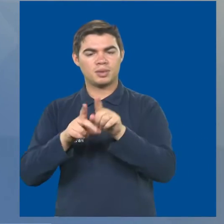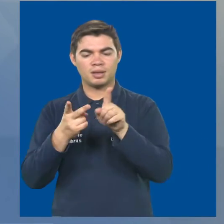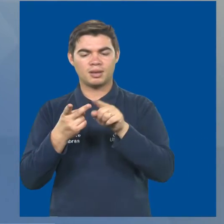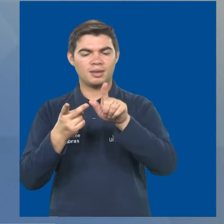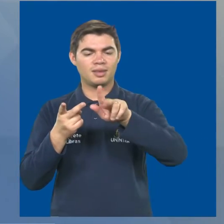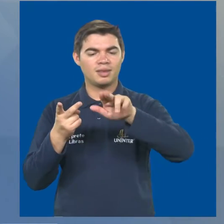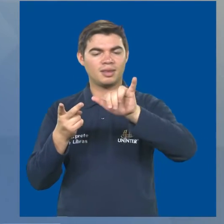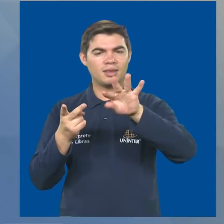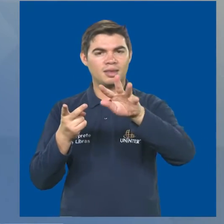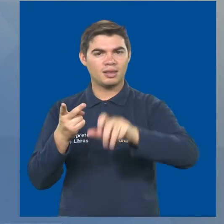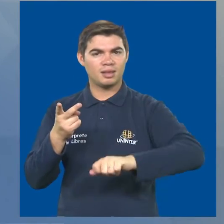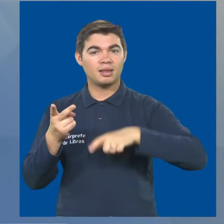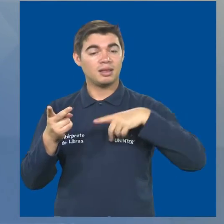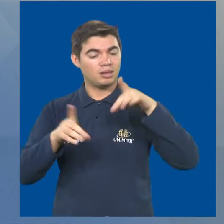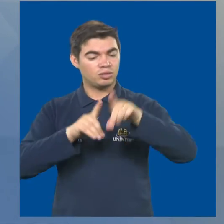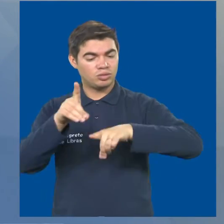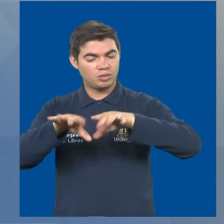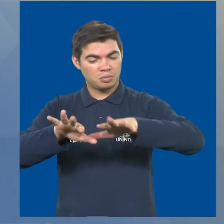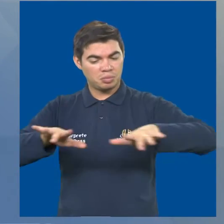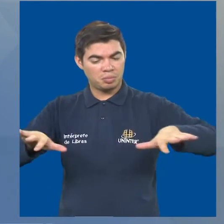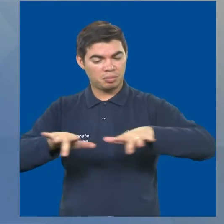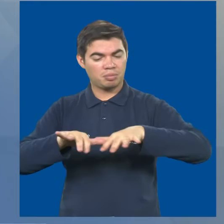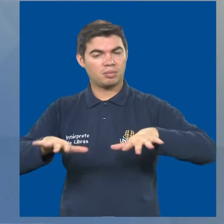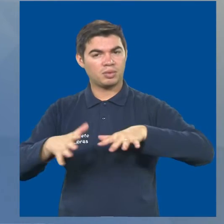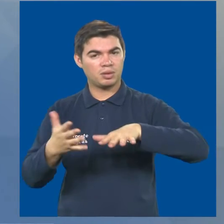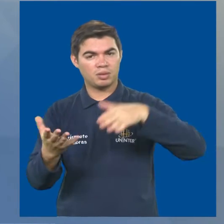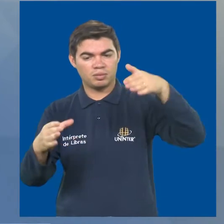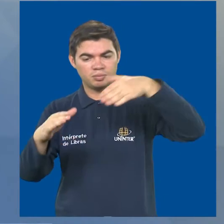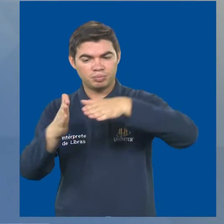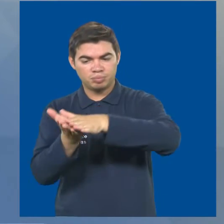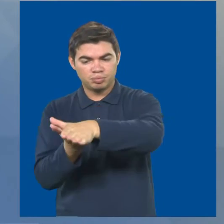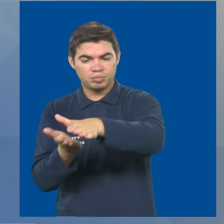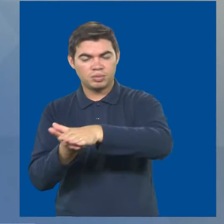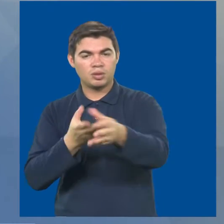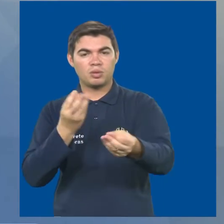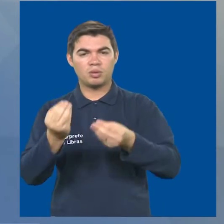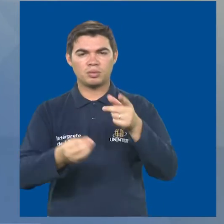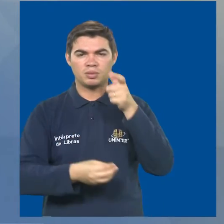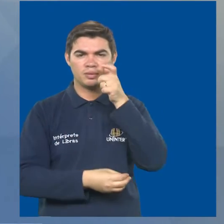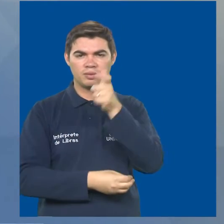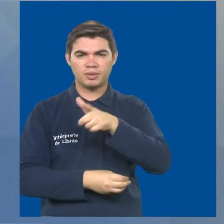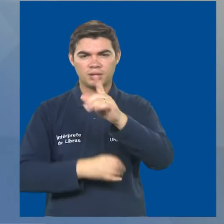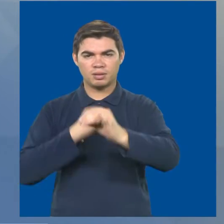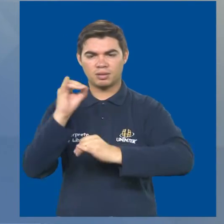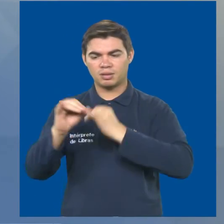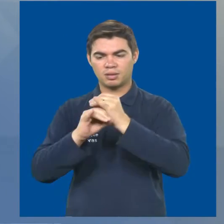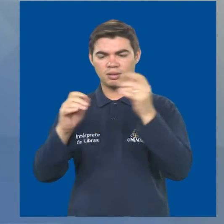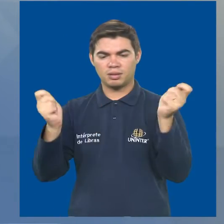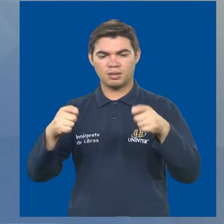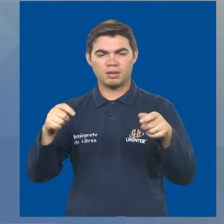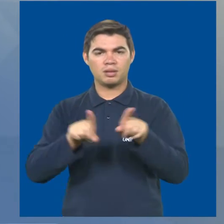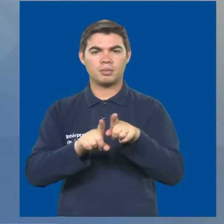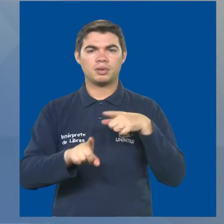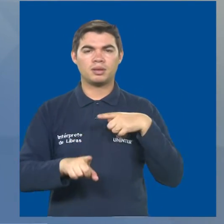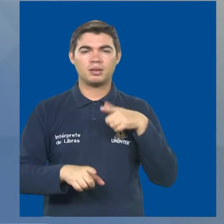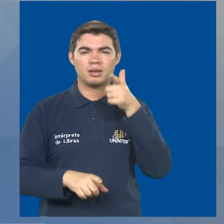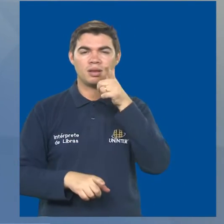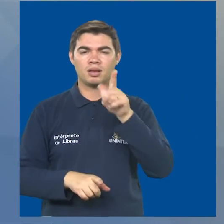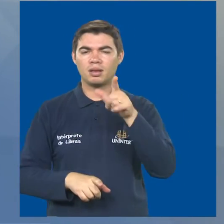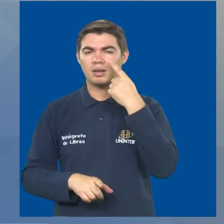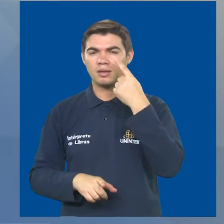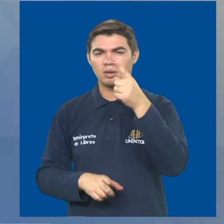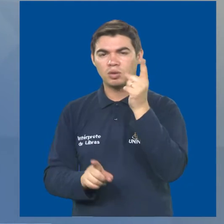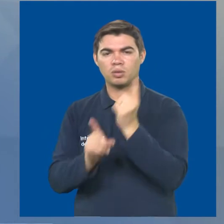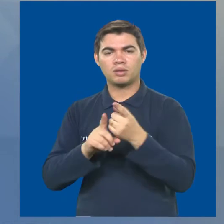já digitalizado entre eles hoje eu recomendo pra você especialmente um tesouro né